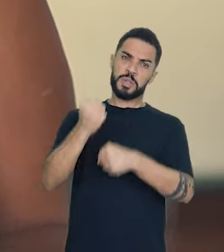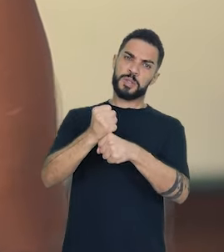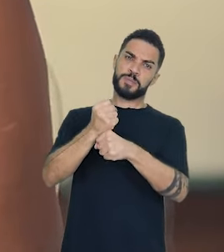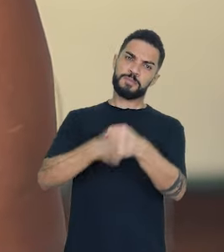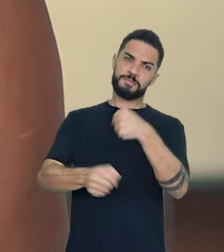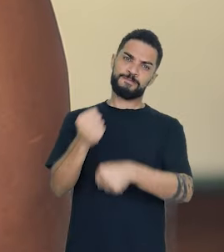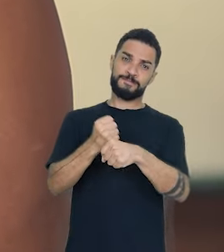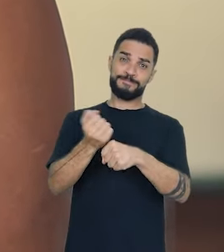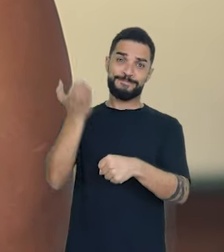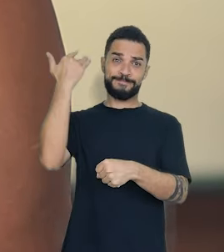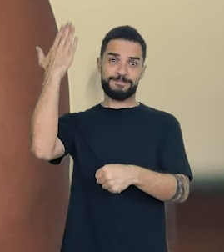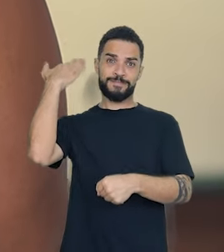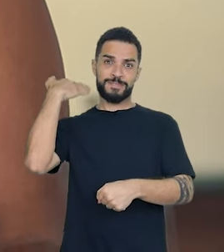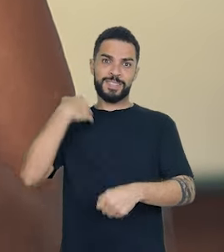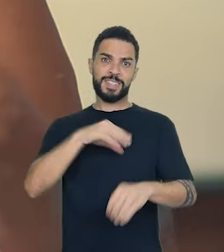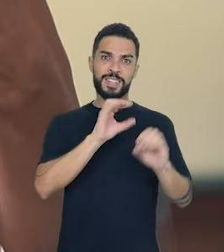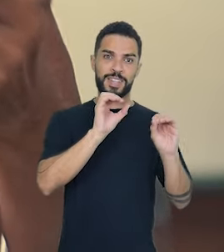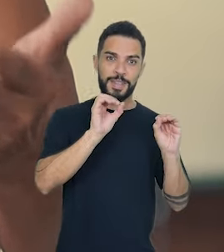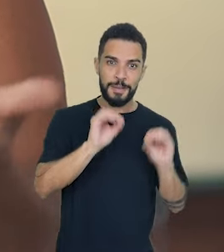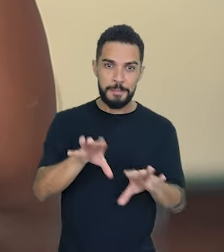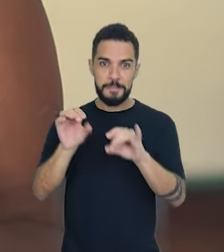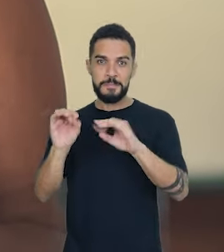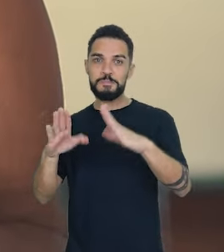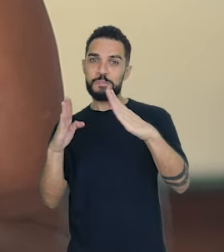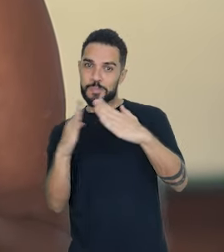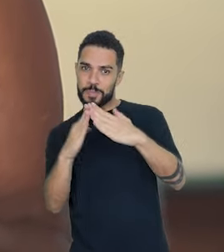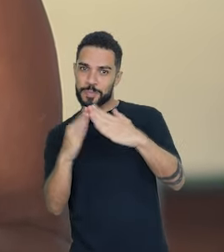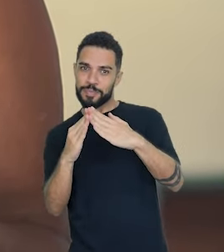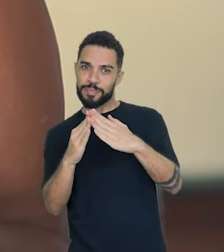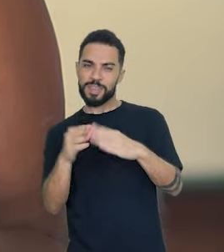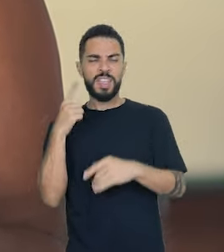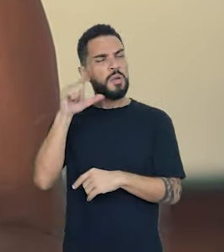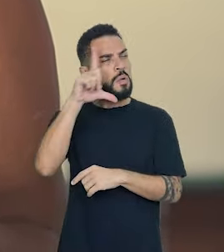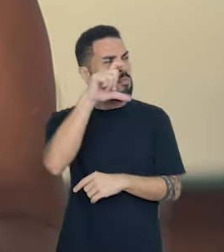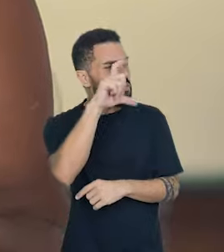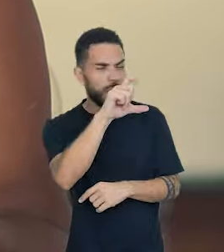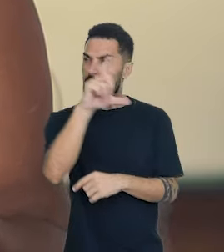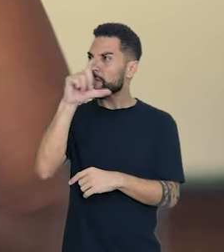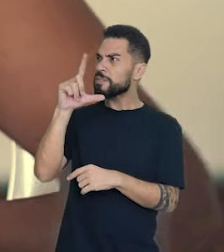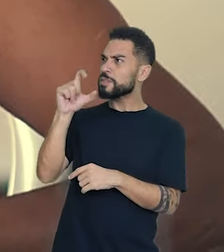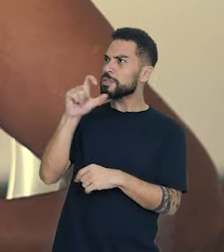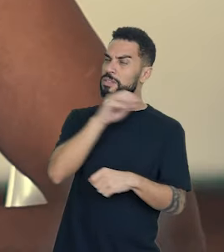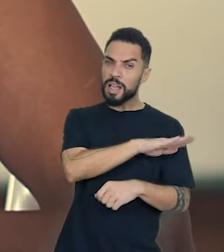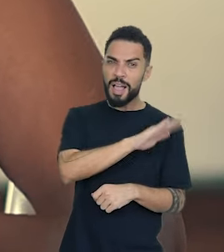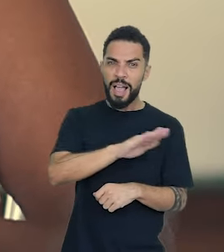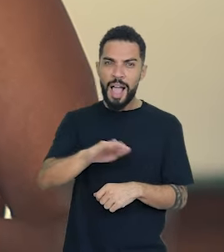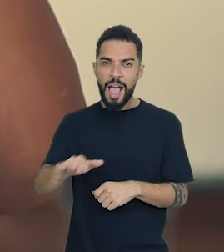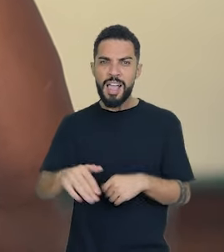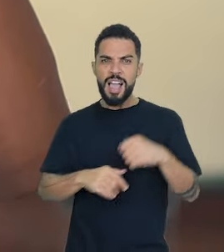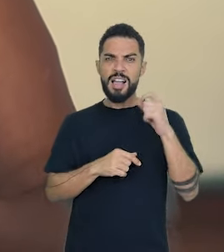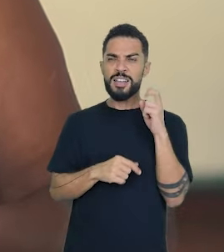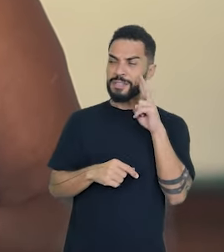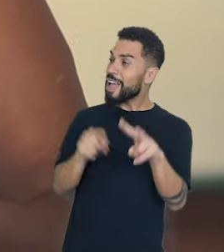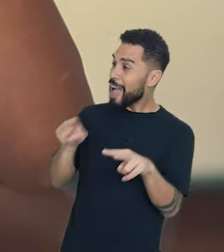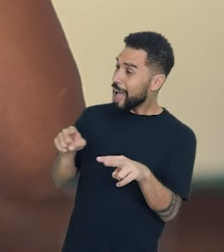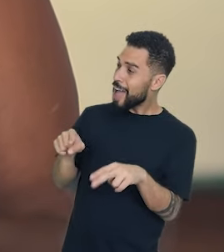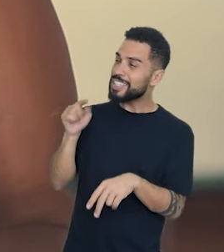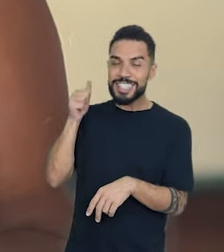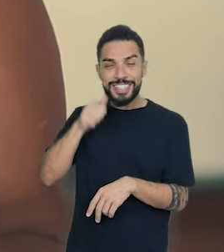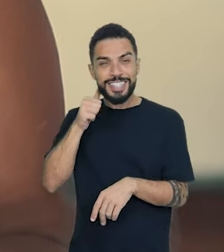ele dava aula para as crianças e ele começou a me mostrar fotos de crianças. Ele falou, olha, essa